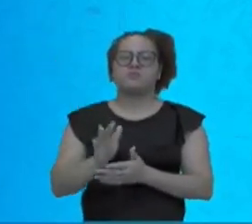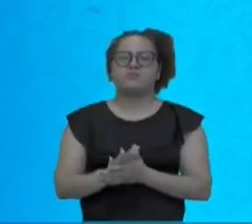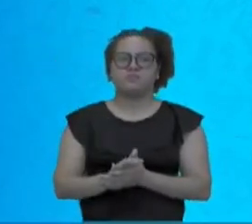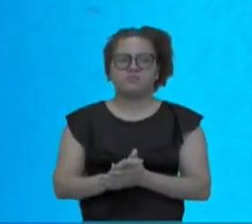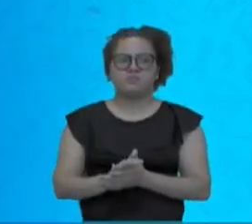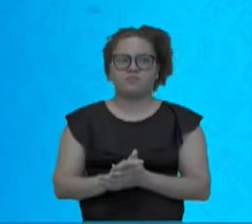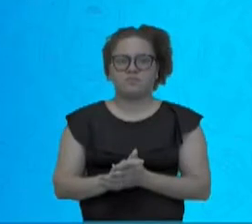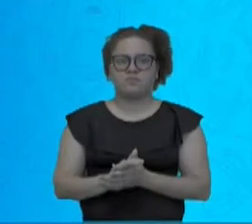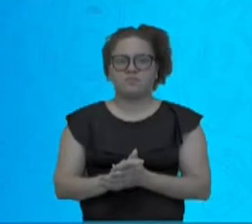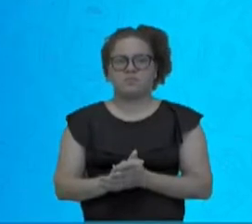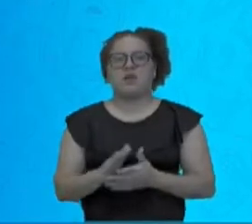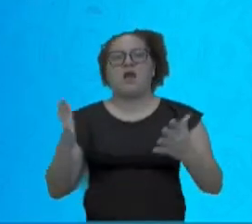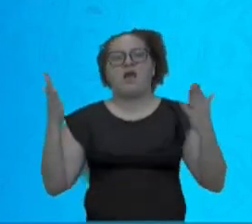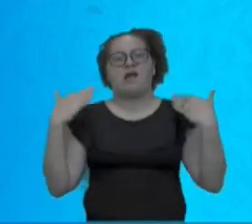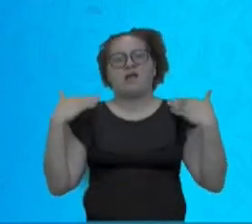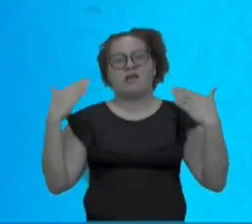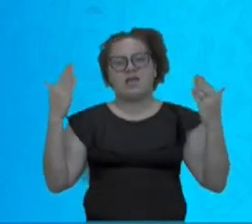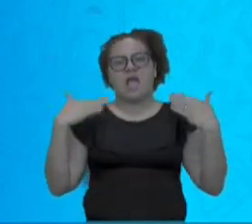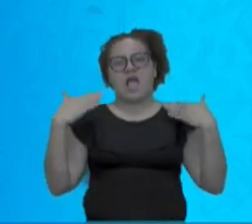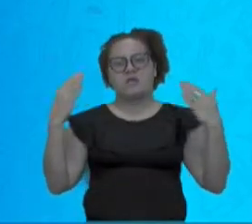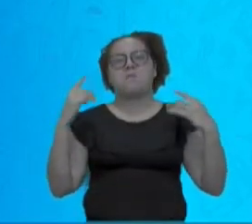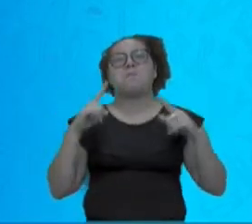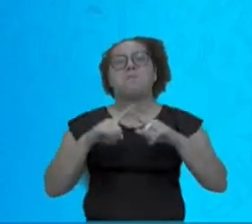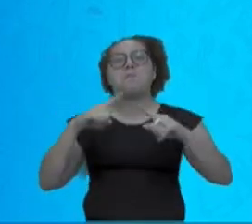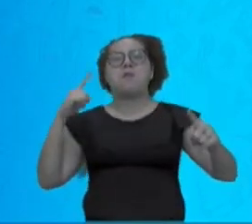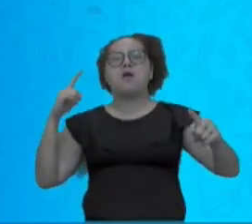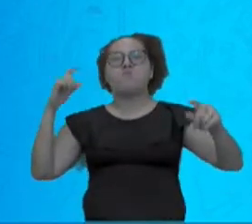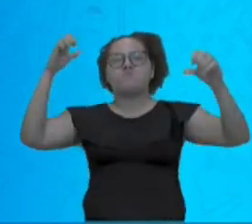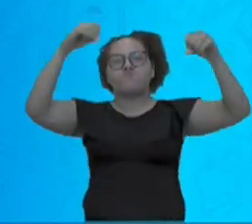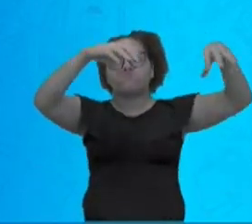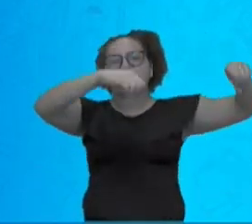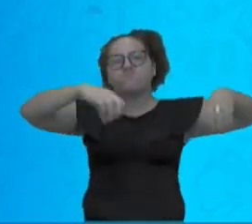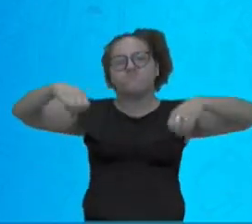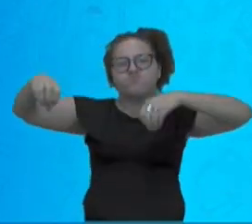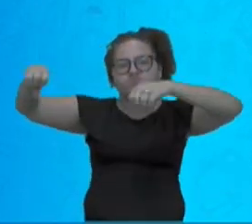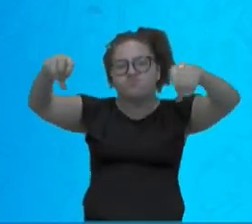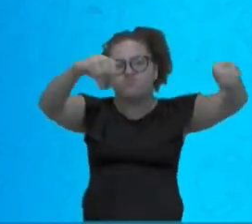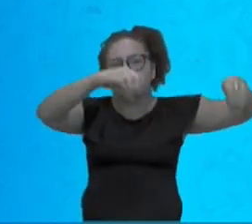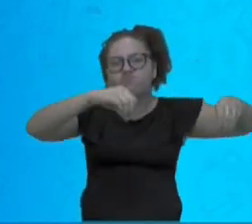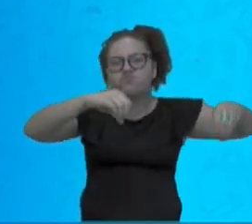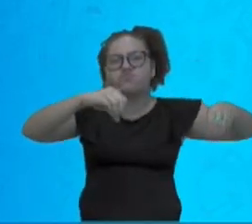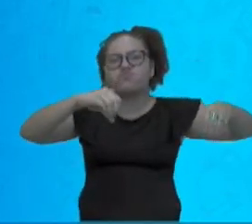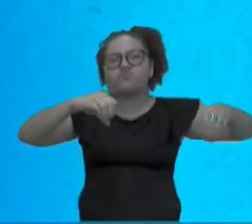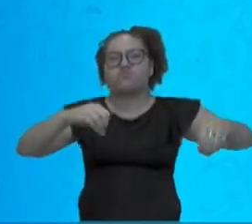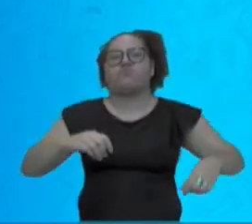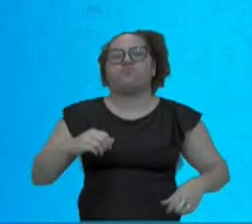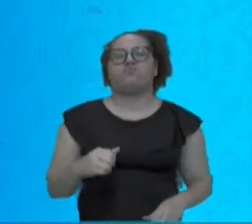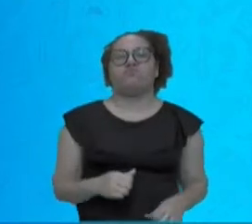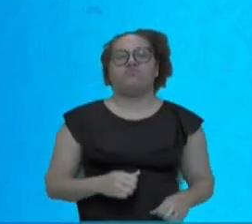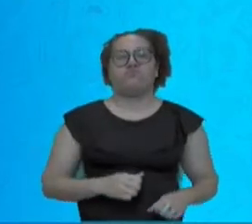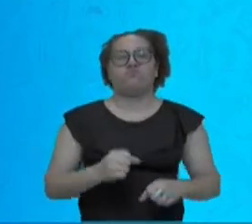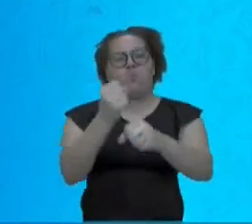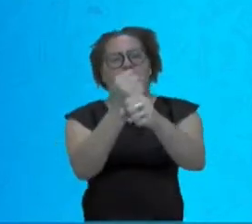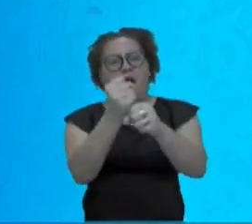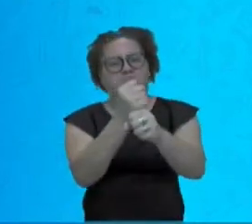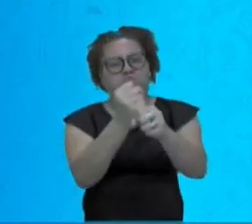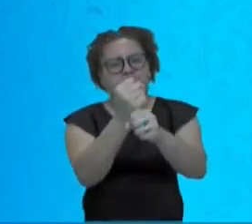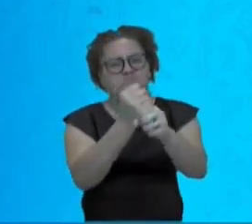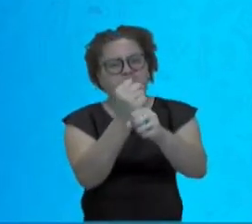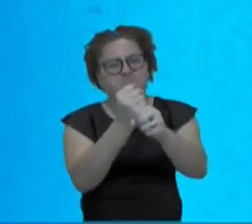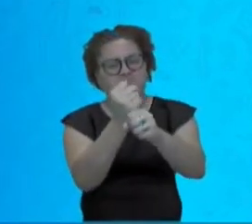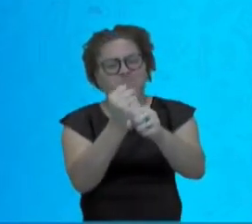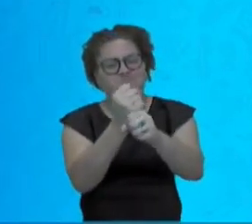região muito quente, mas que chove muito. De janeiro a janeiro, chove